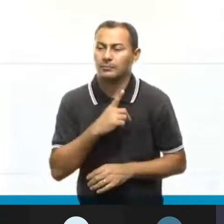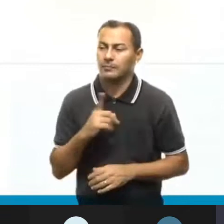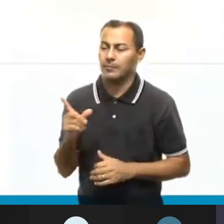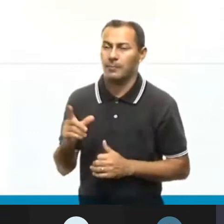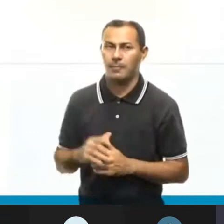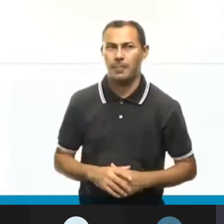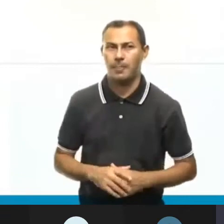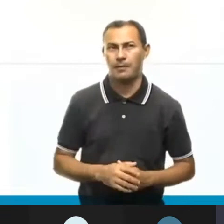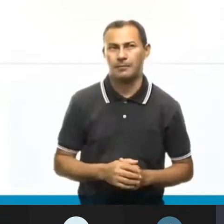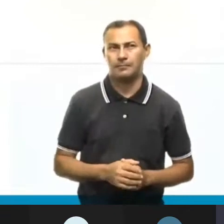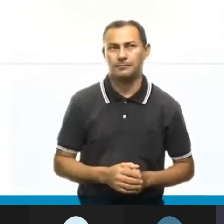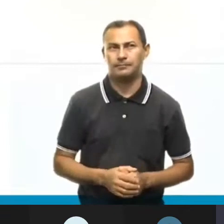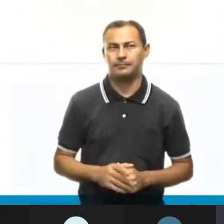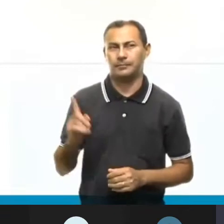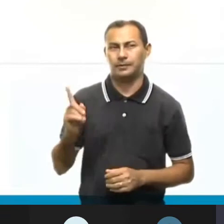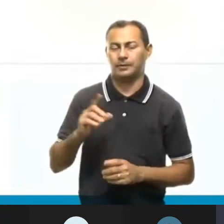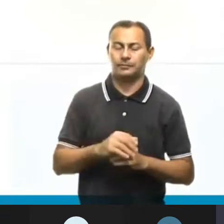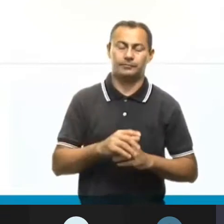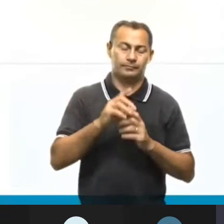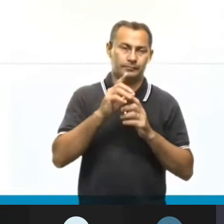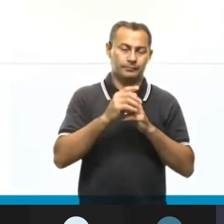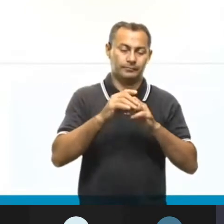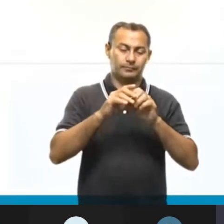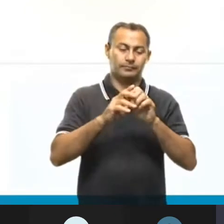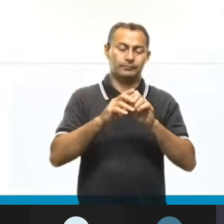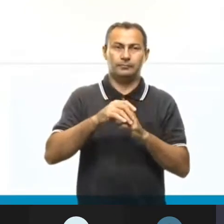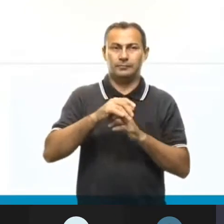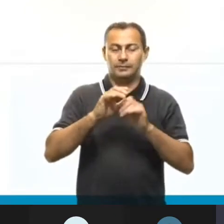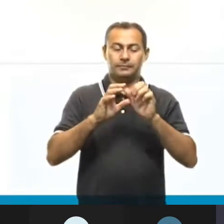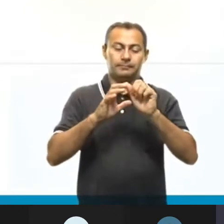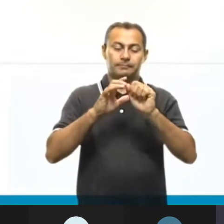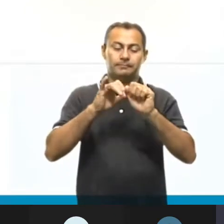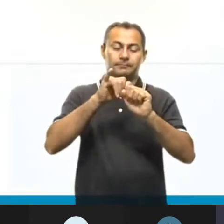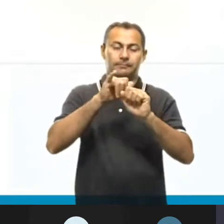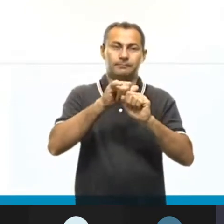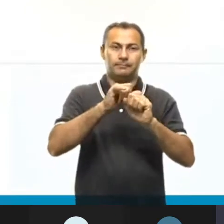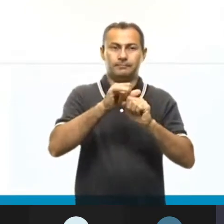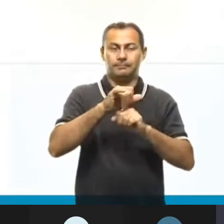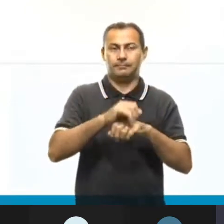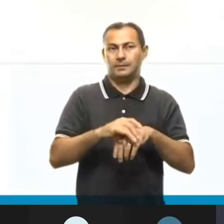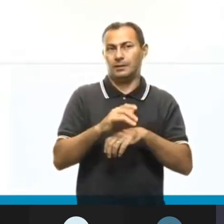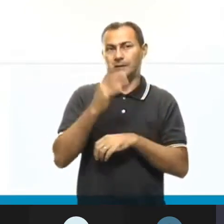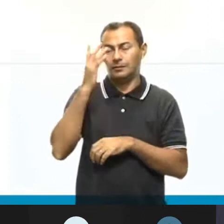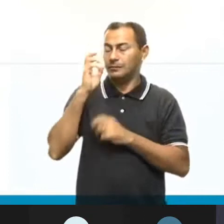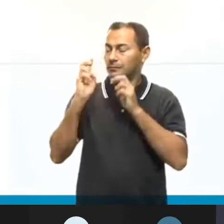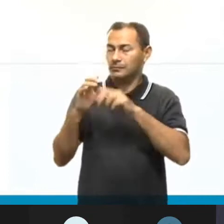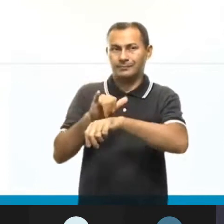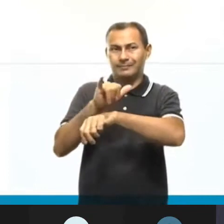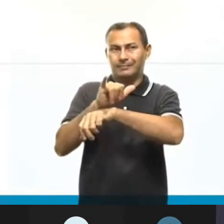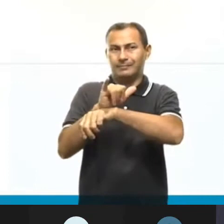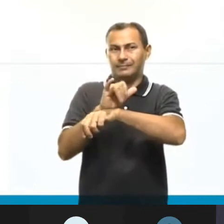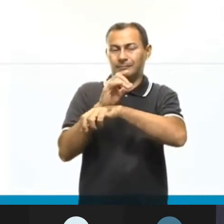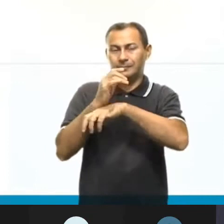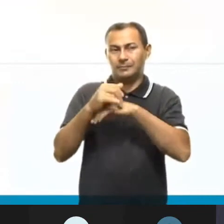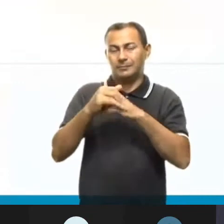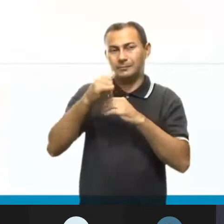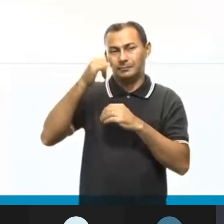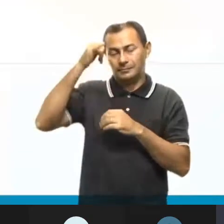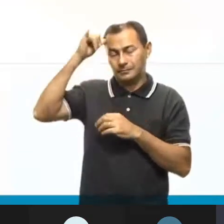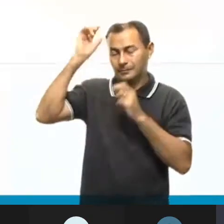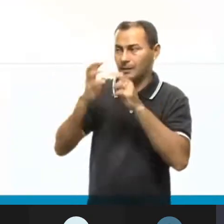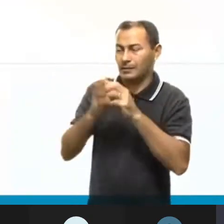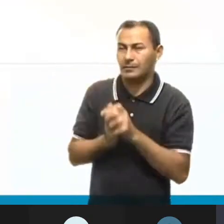aqui é a epiglote, que eu mostrei, ali a gente viu uma vista, né, lateral, aqui é de frente a traqueia, ó.